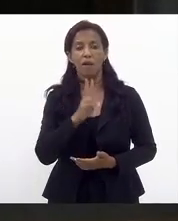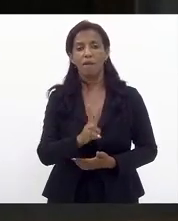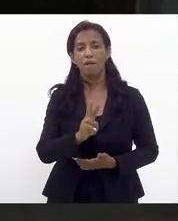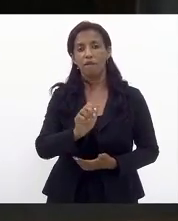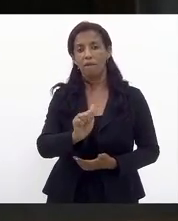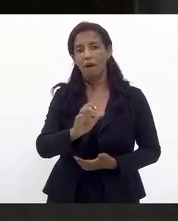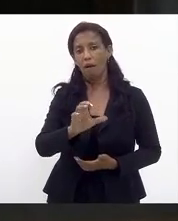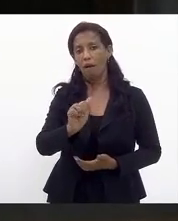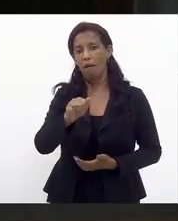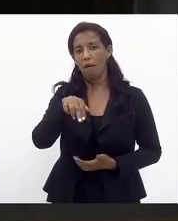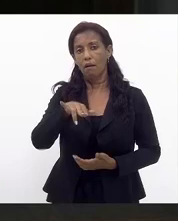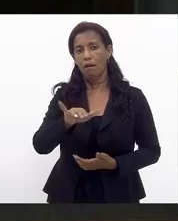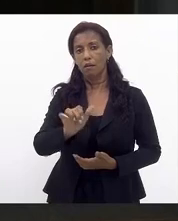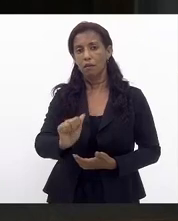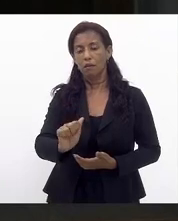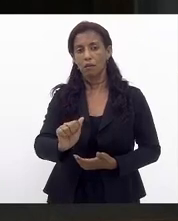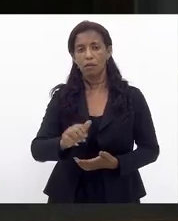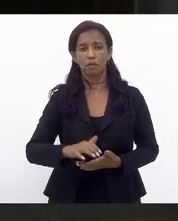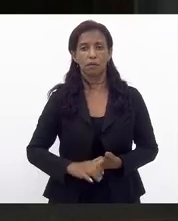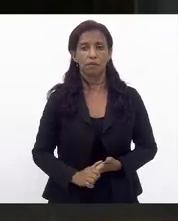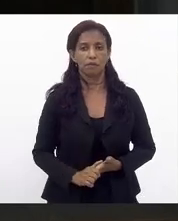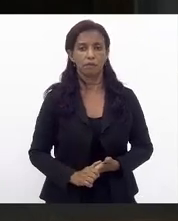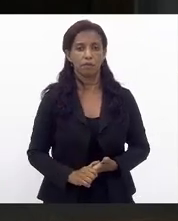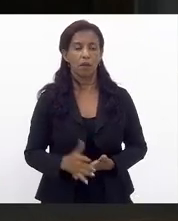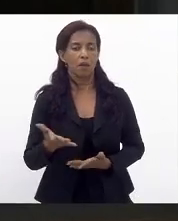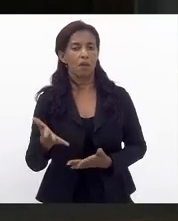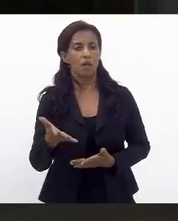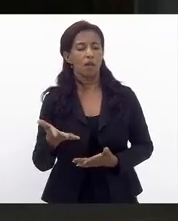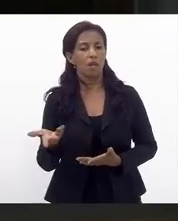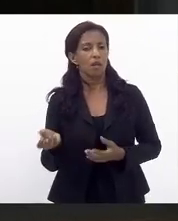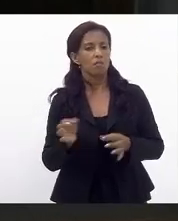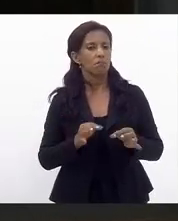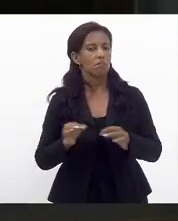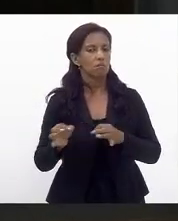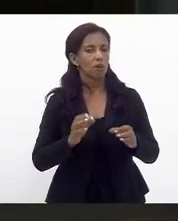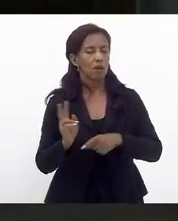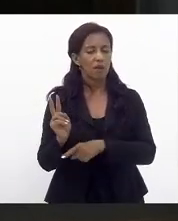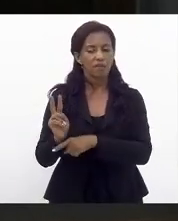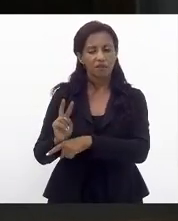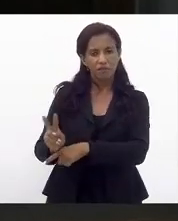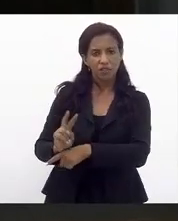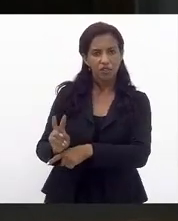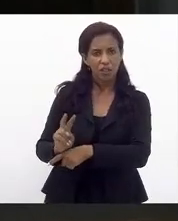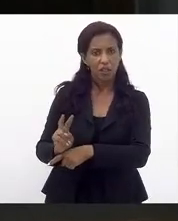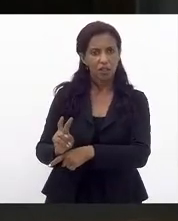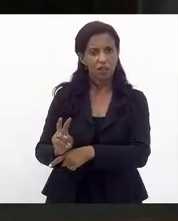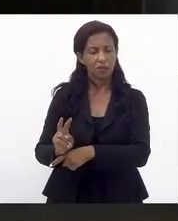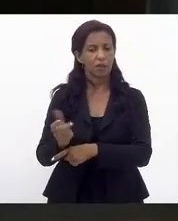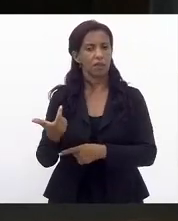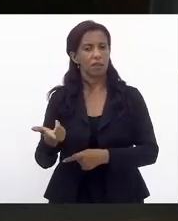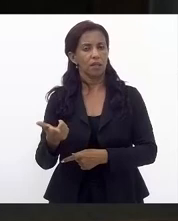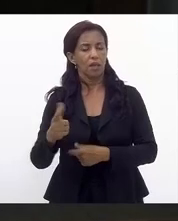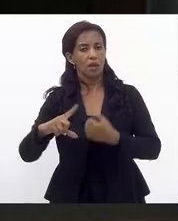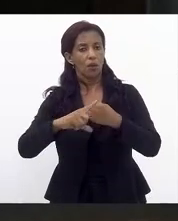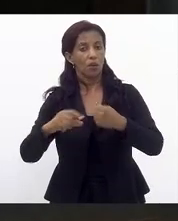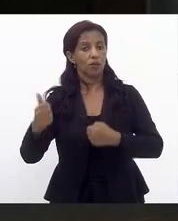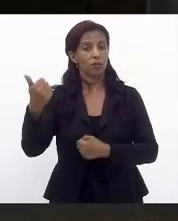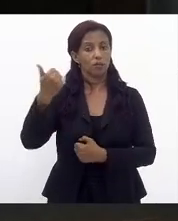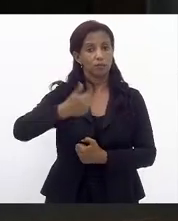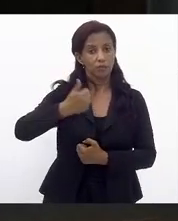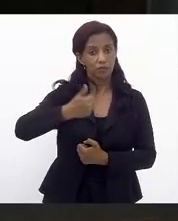vacância e em movimento ou seja durante a vigência do regime de recuperação fiscal a que se refere o artigo